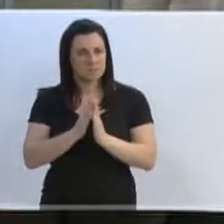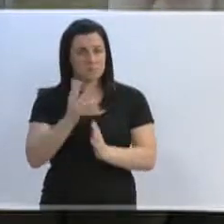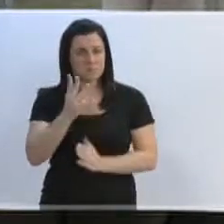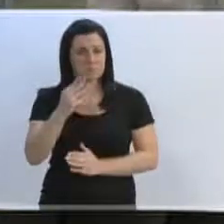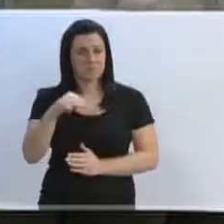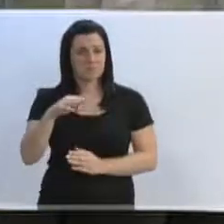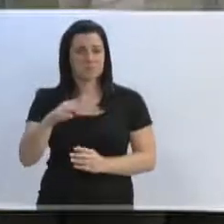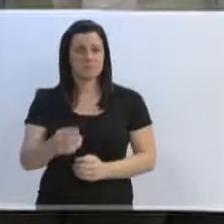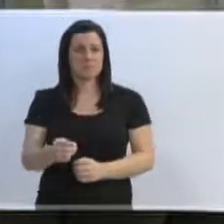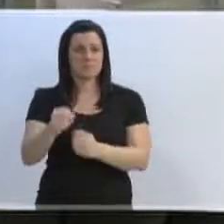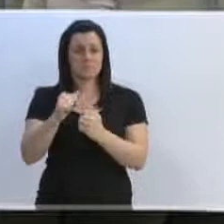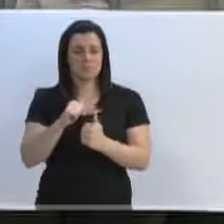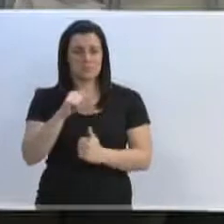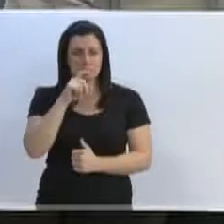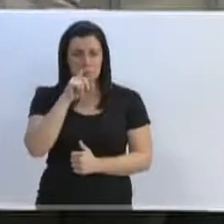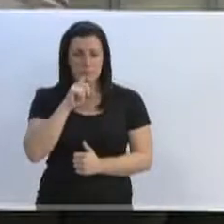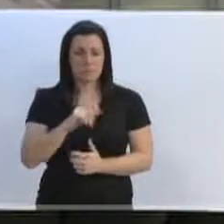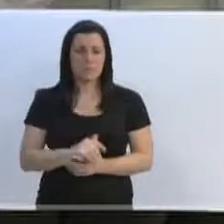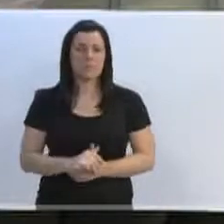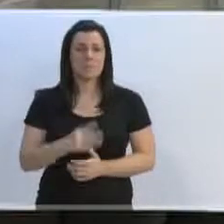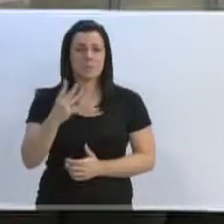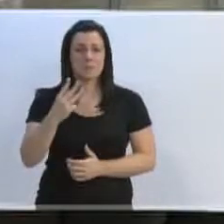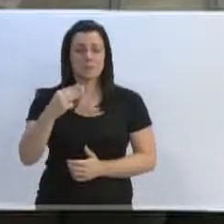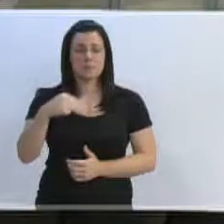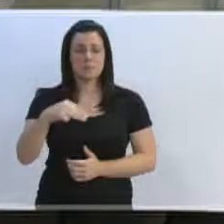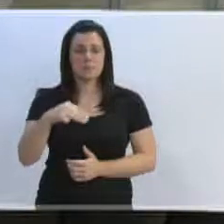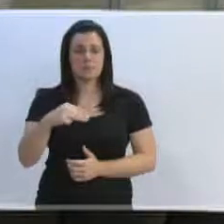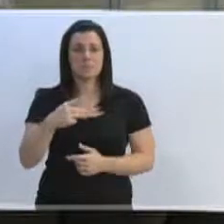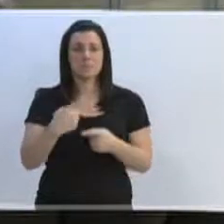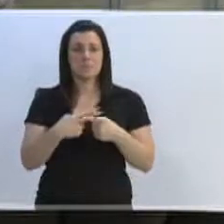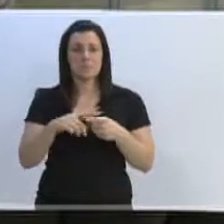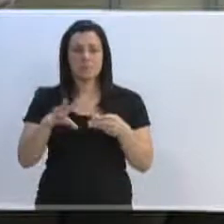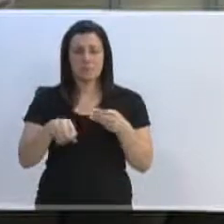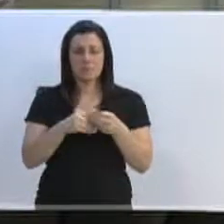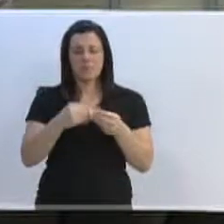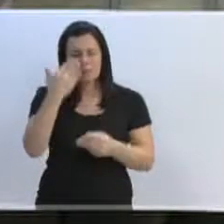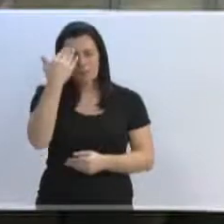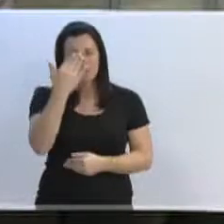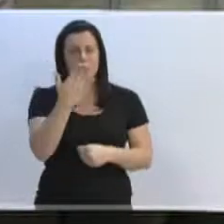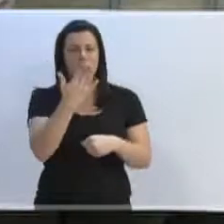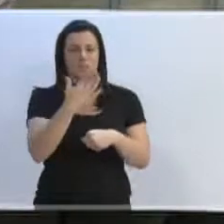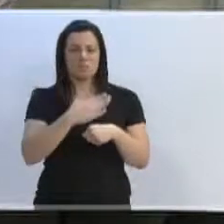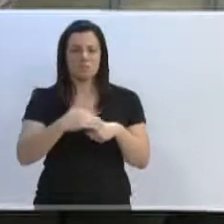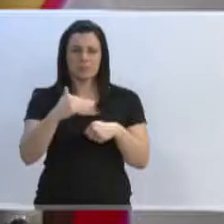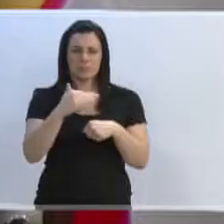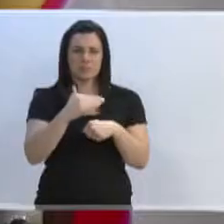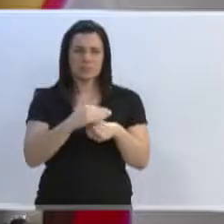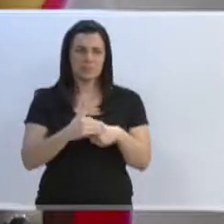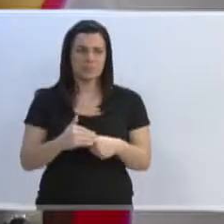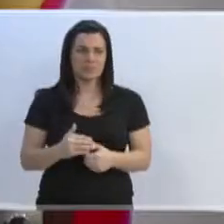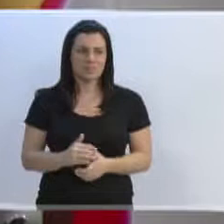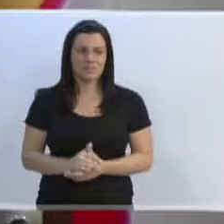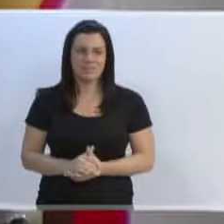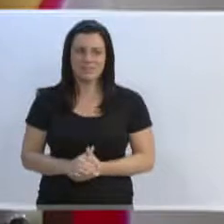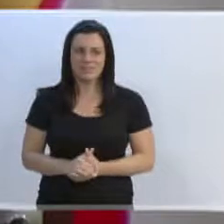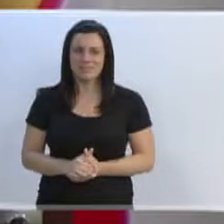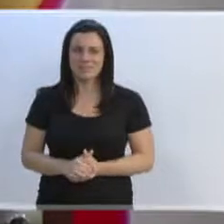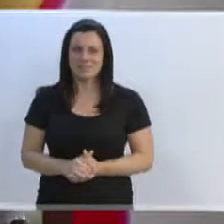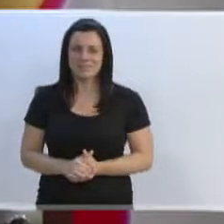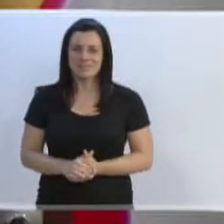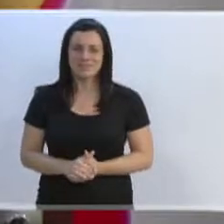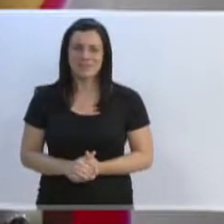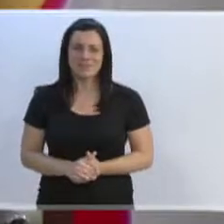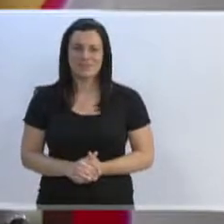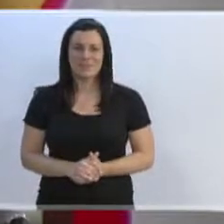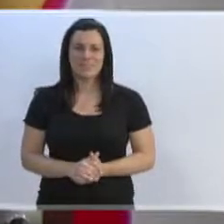para concluir. Mais 3 minutos devidos às partes. Obrigado pela gentileza. Diferente do vereador Marcelo. Dando sequência